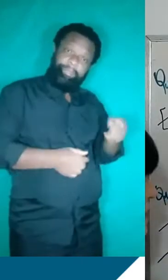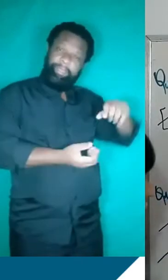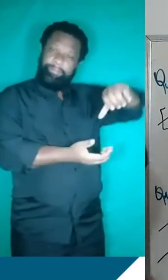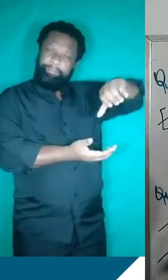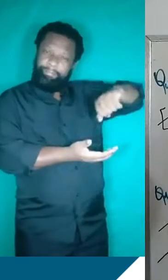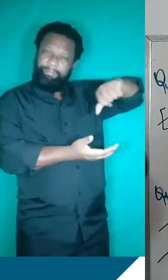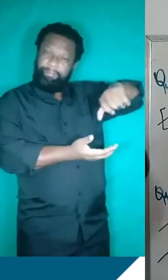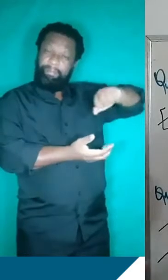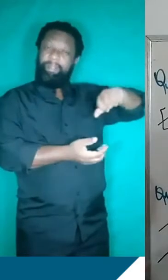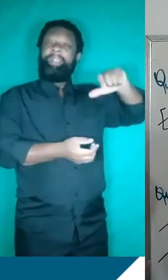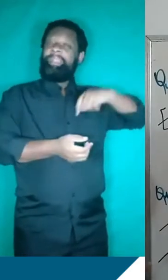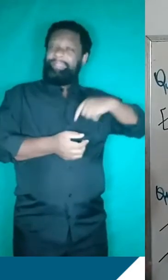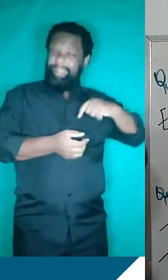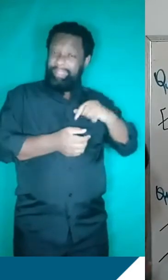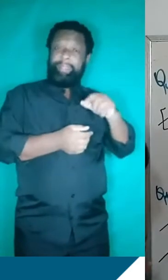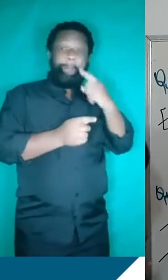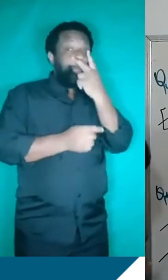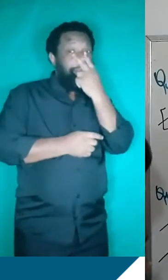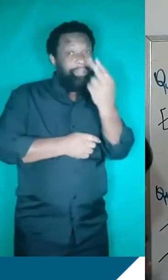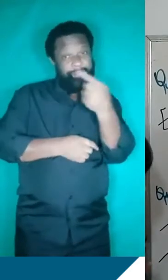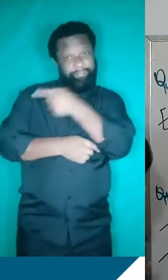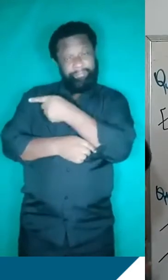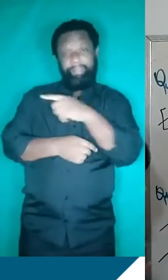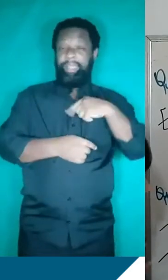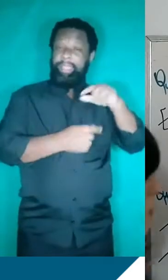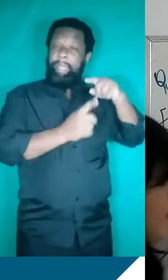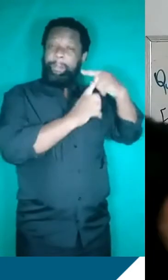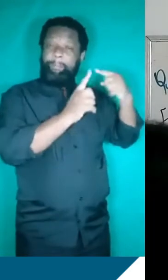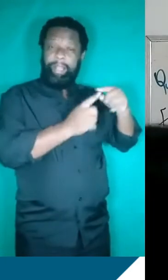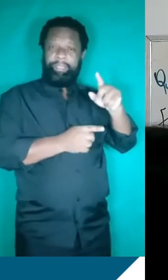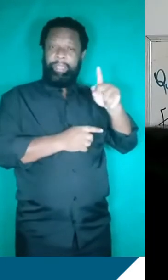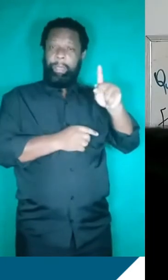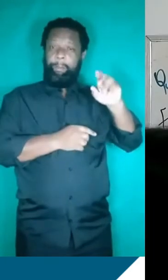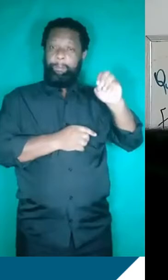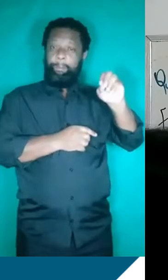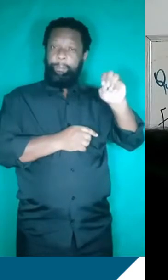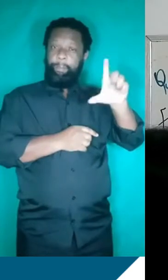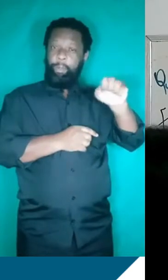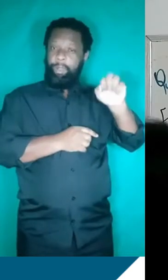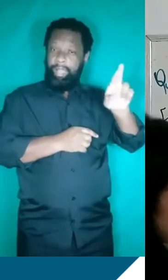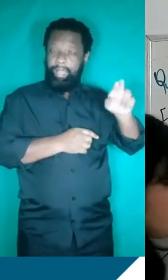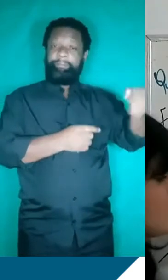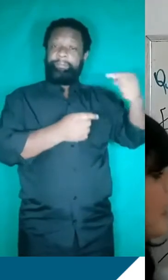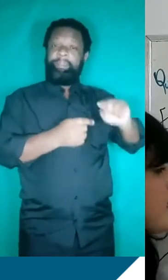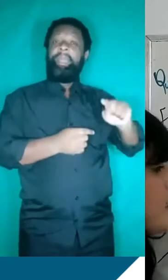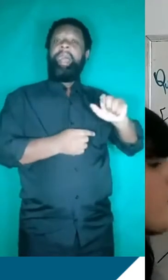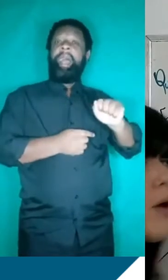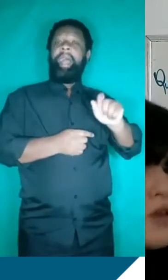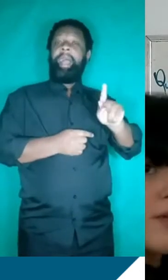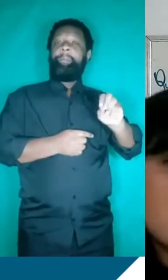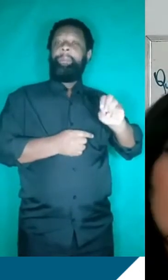O detergente é bem parecido, também tem uma parte apolar e uma parte polar. Porém, a diferença está